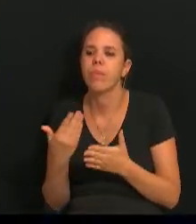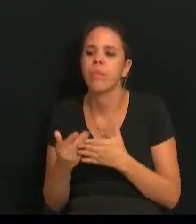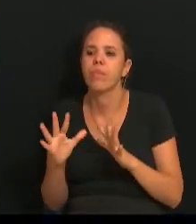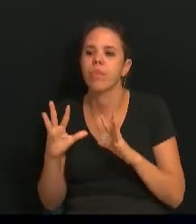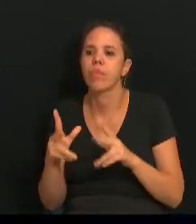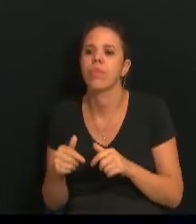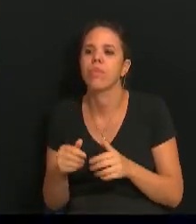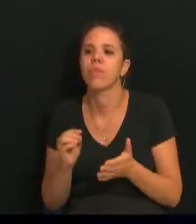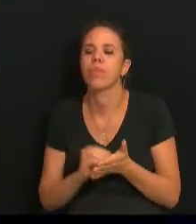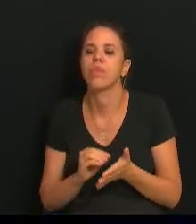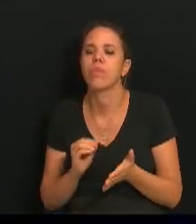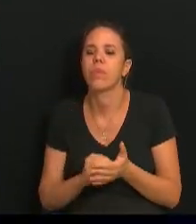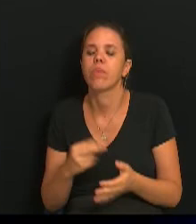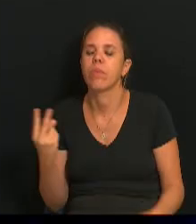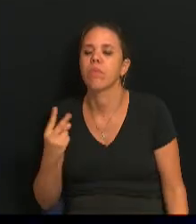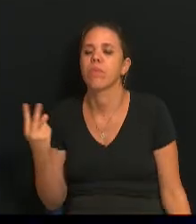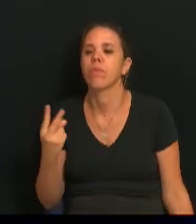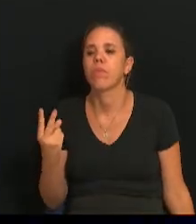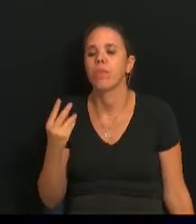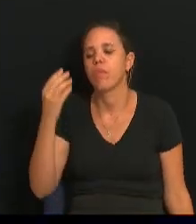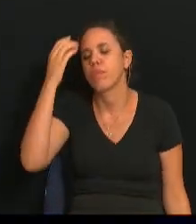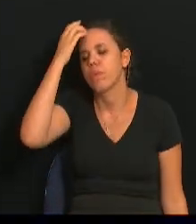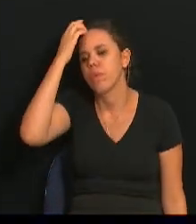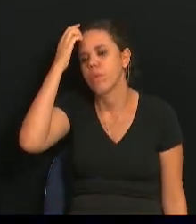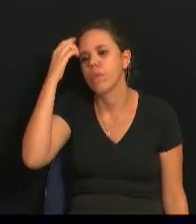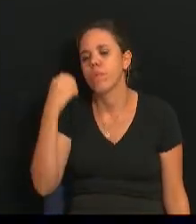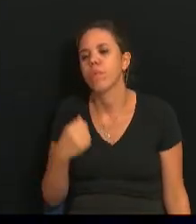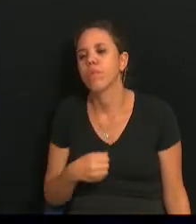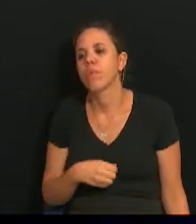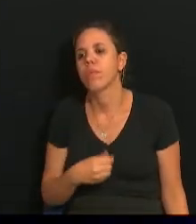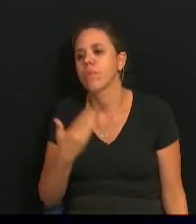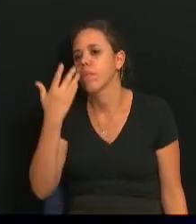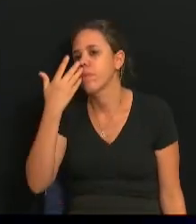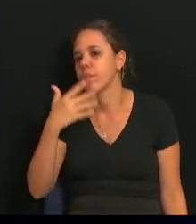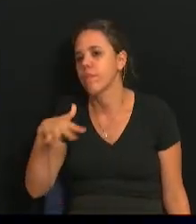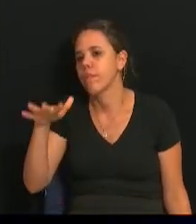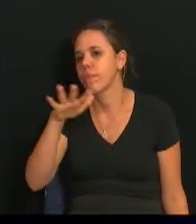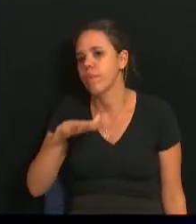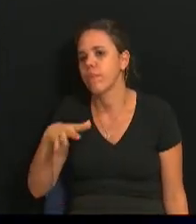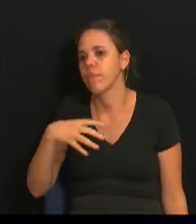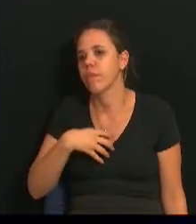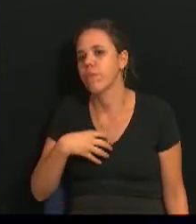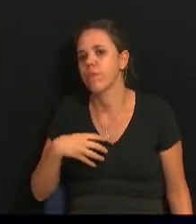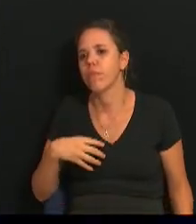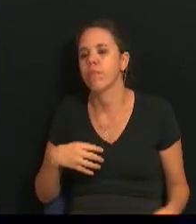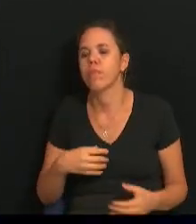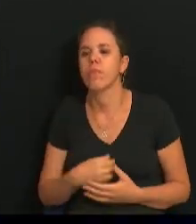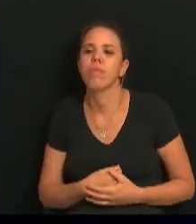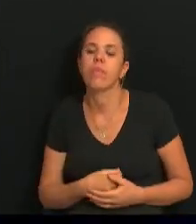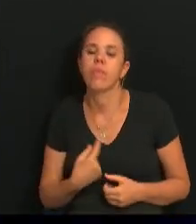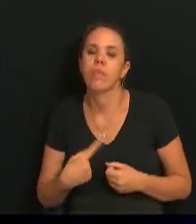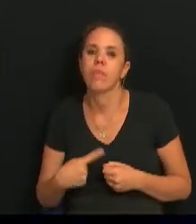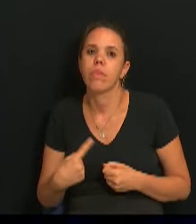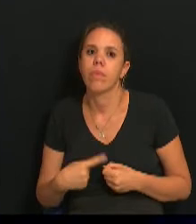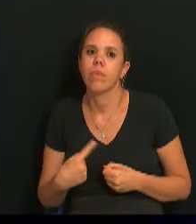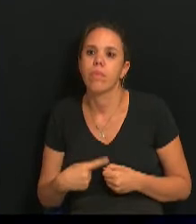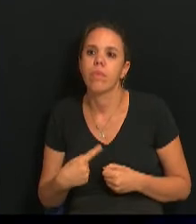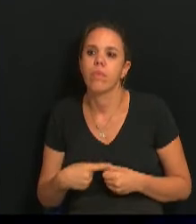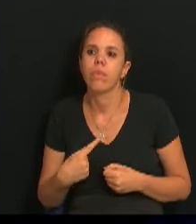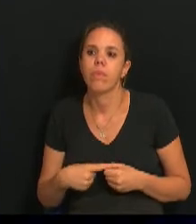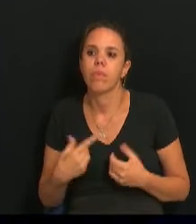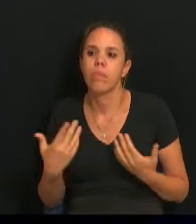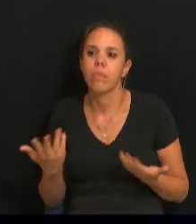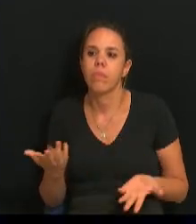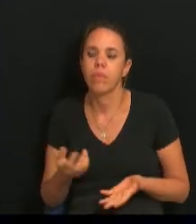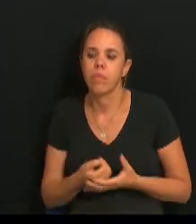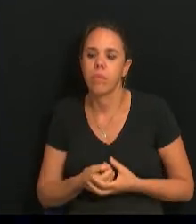de valorização, com a precarização, são as crianças, é o município, né? Então,